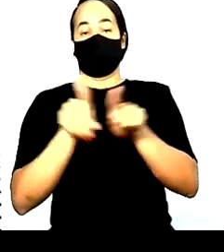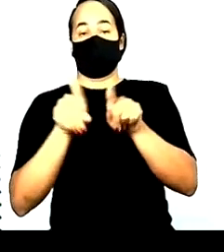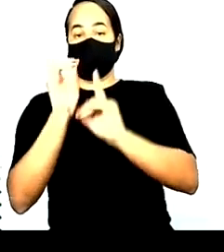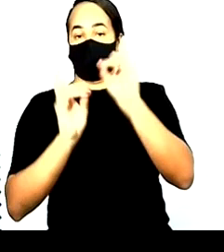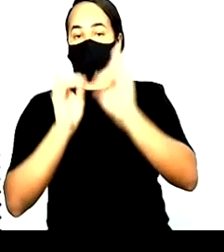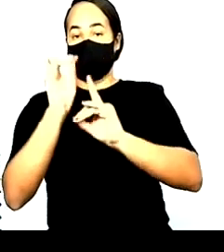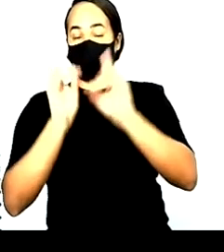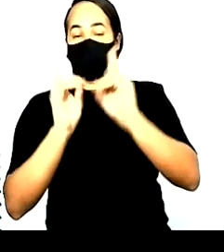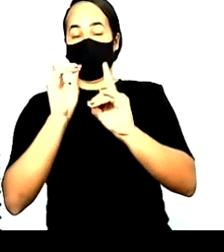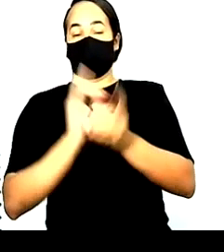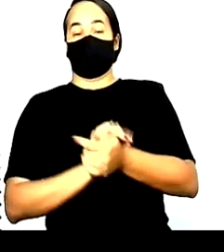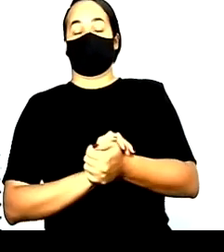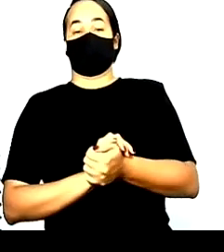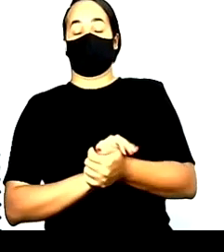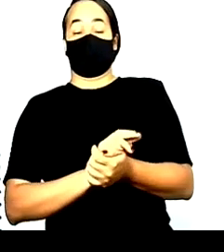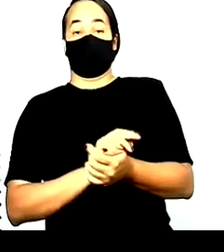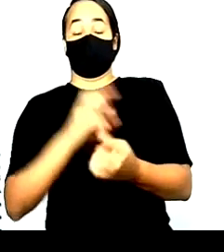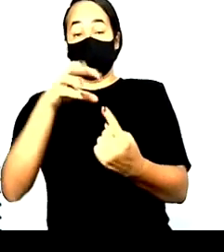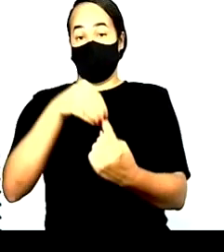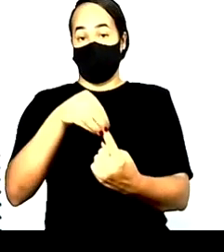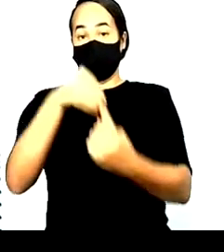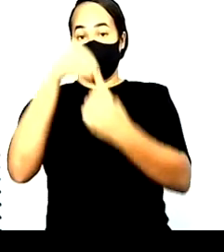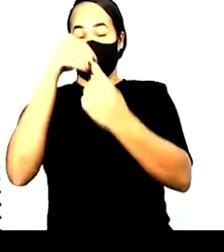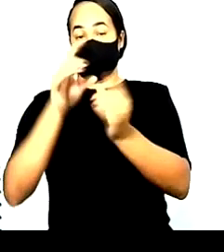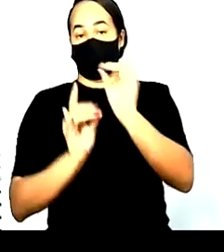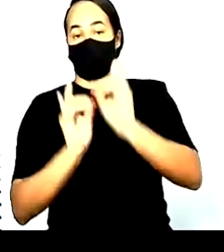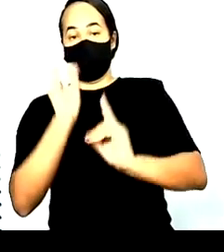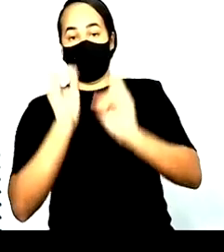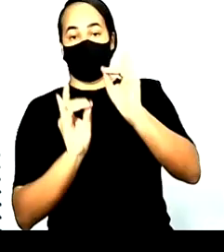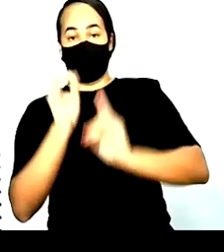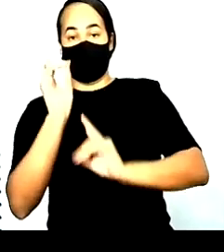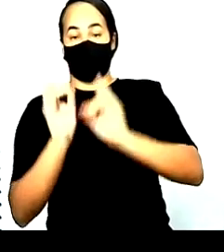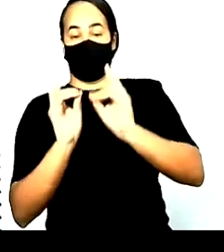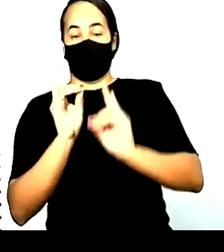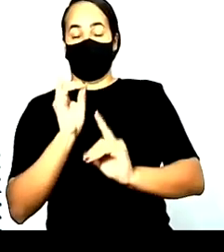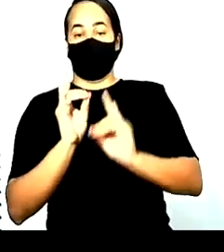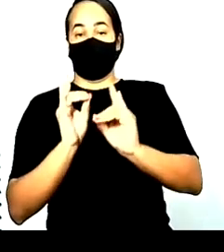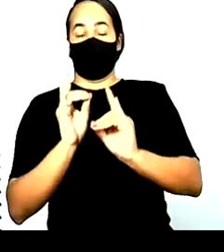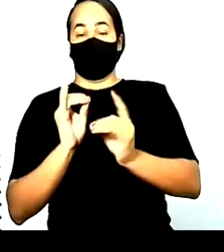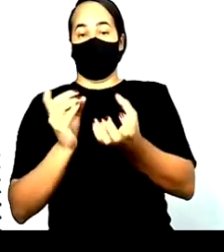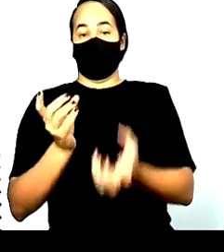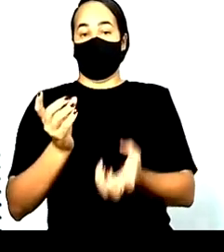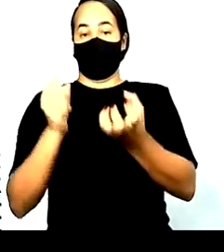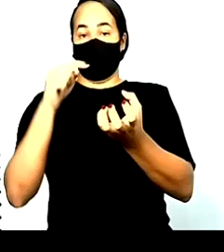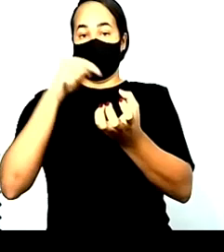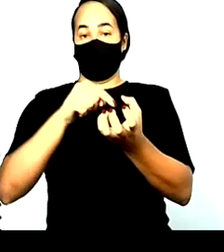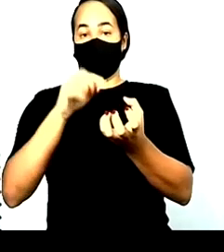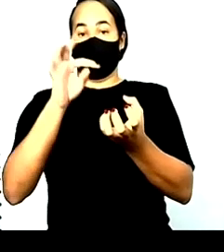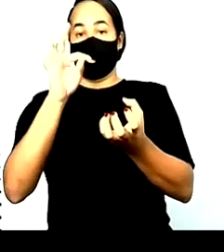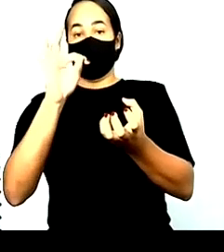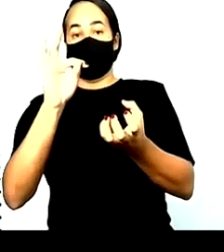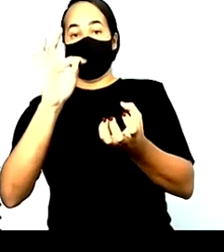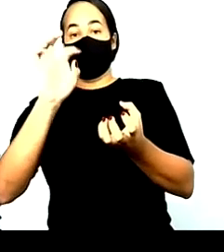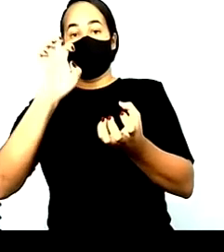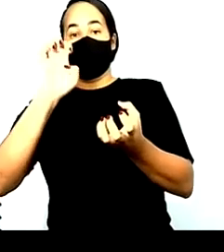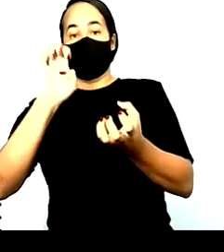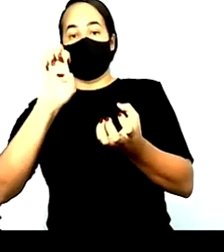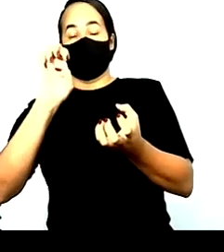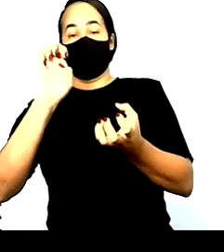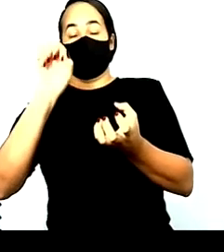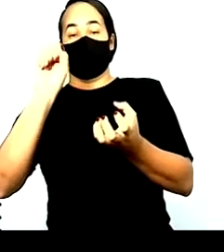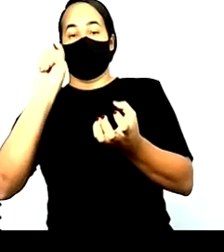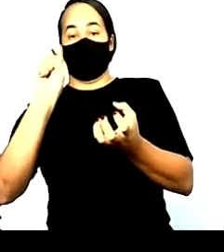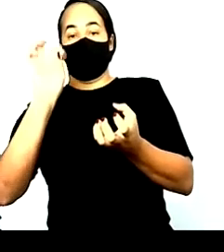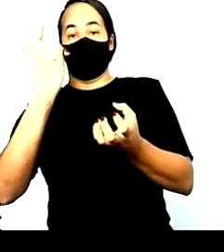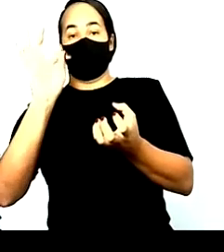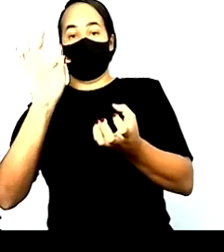anteriormente. O principal hormônio que vai ser produzido pelos nossos testículos é a testosterona, que é o quê? É